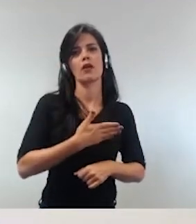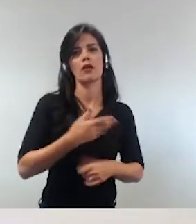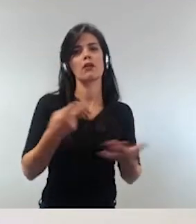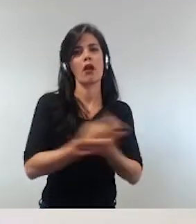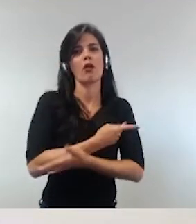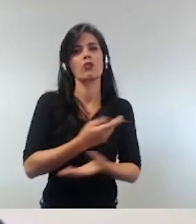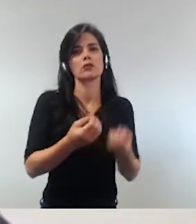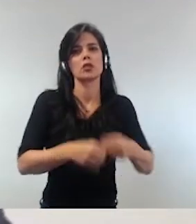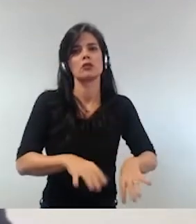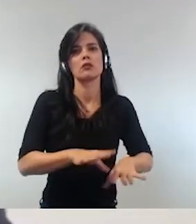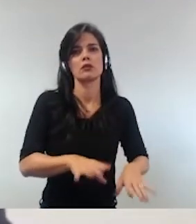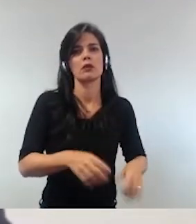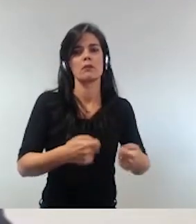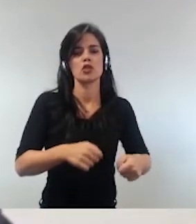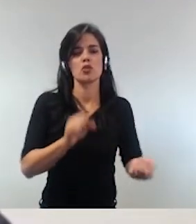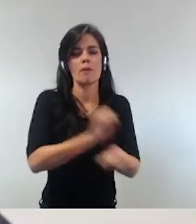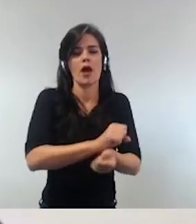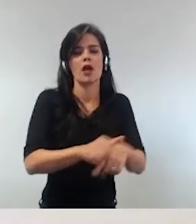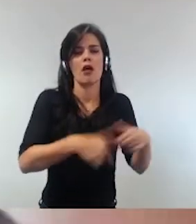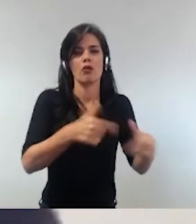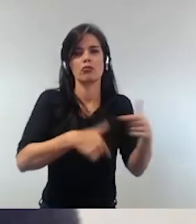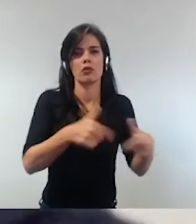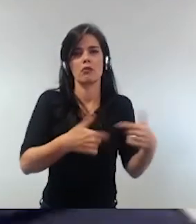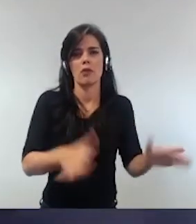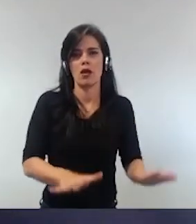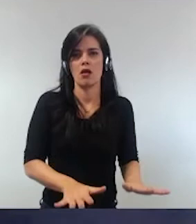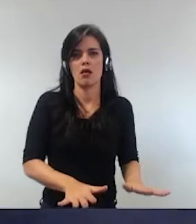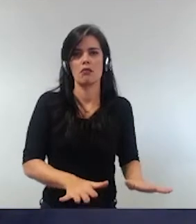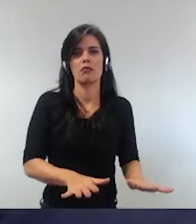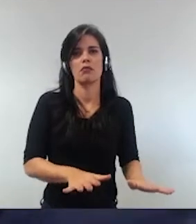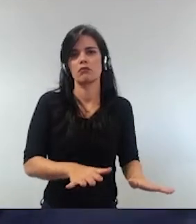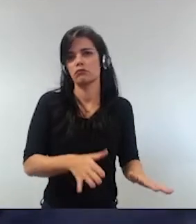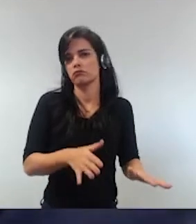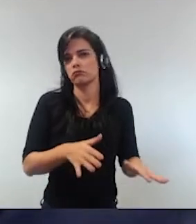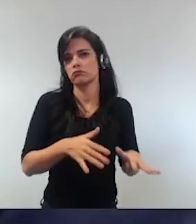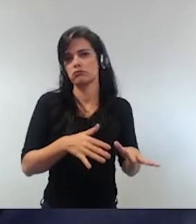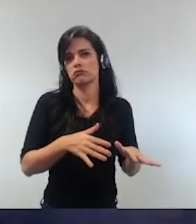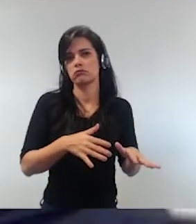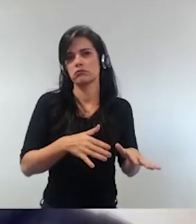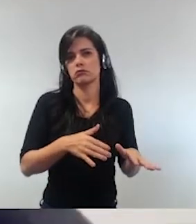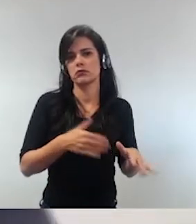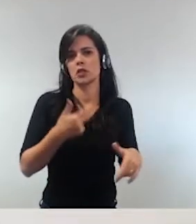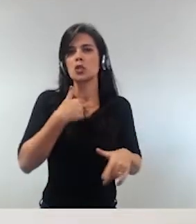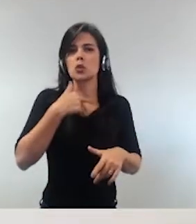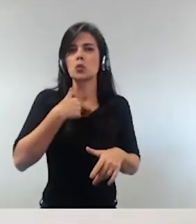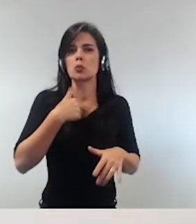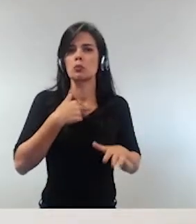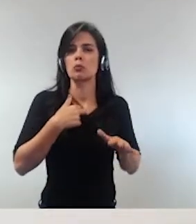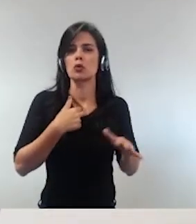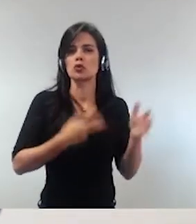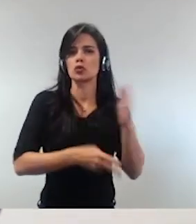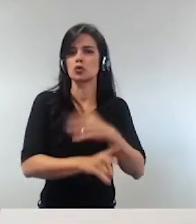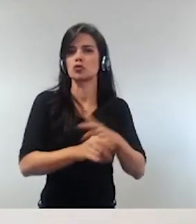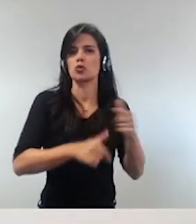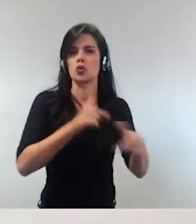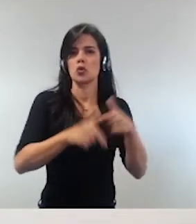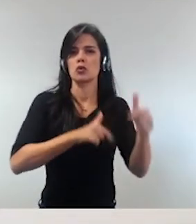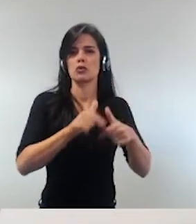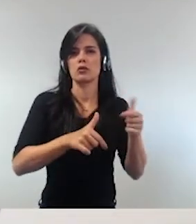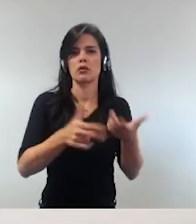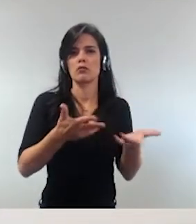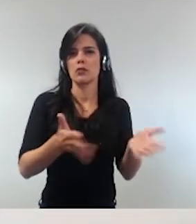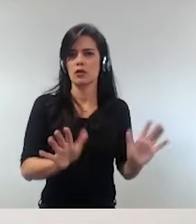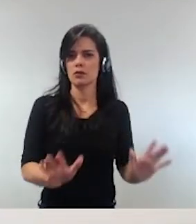teve que cessar suas atividades ou, de repente, por algum motivo, impediu o deslocamento dos seus